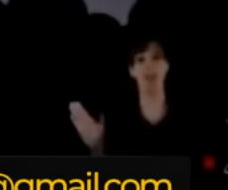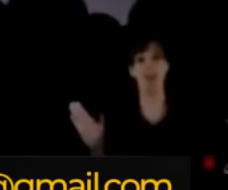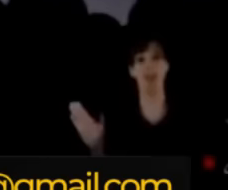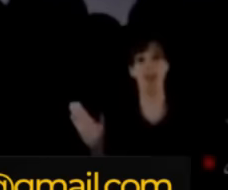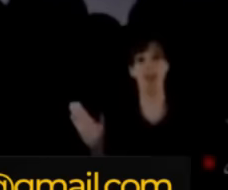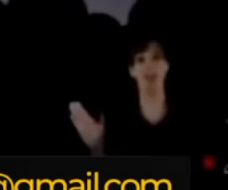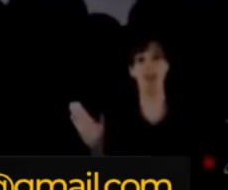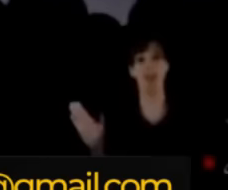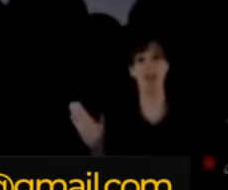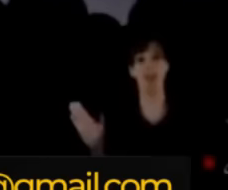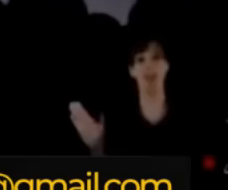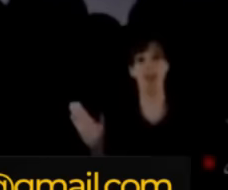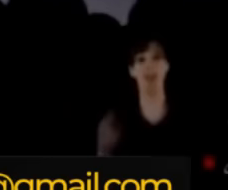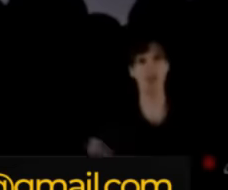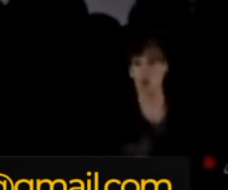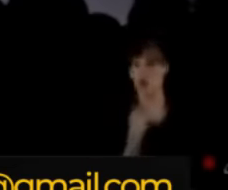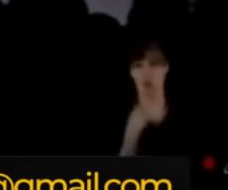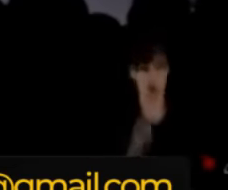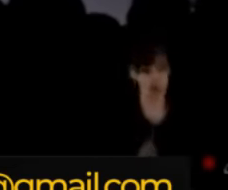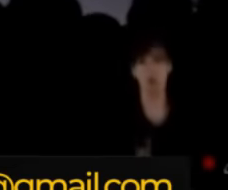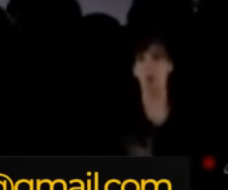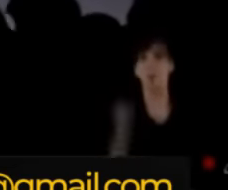dessa palhaçada em Davos.